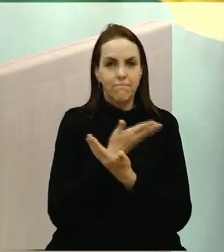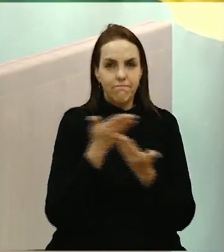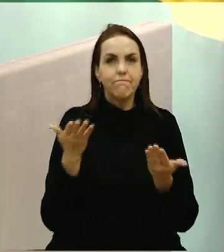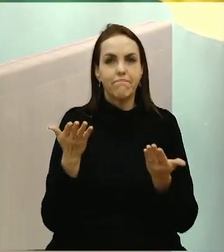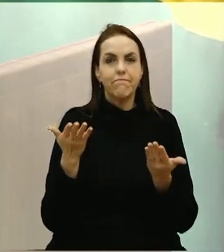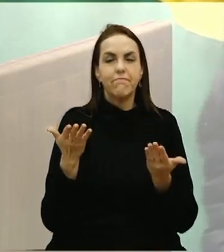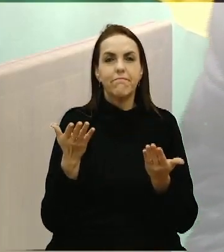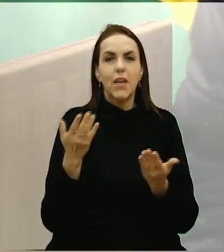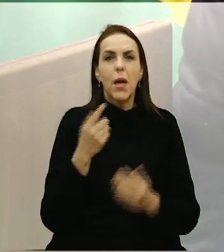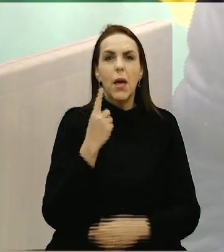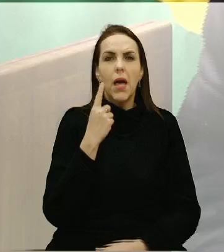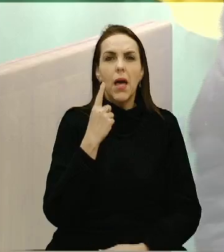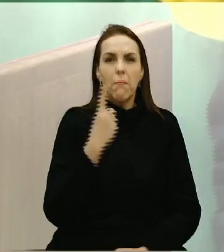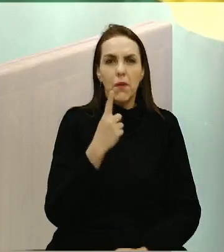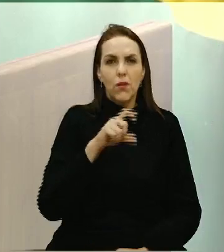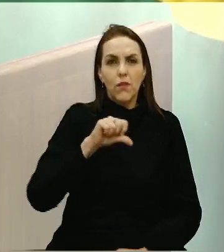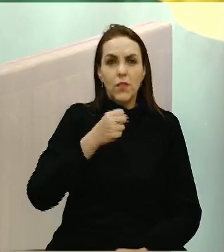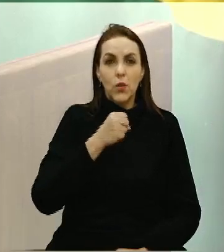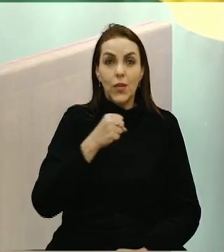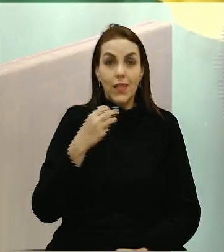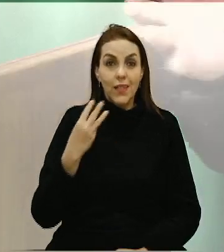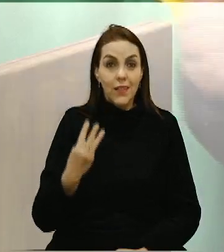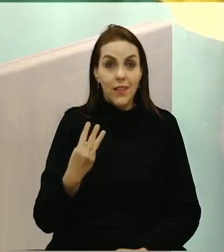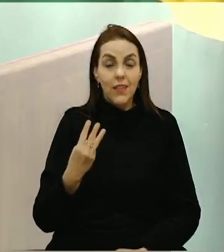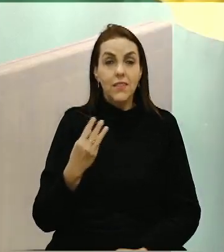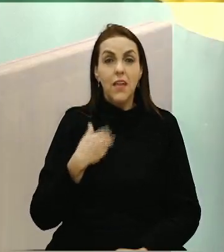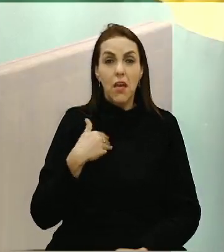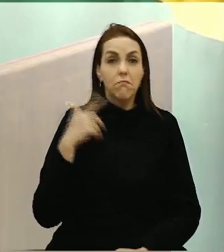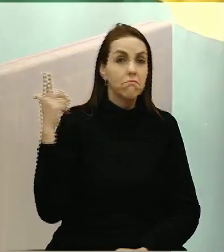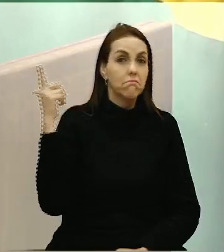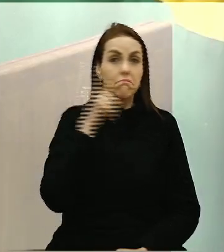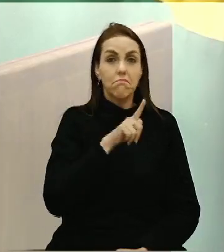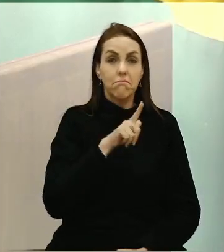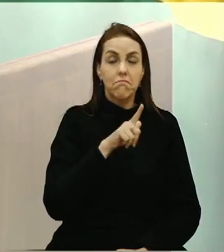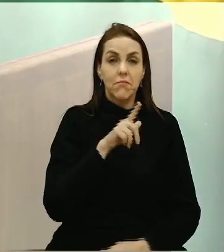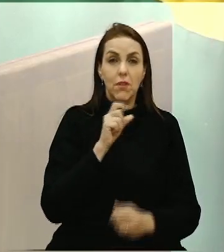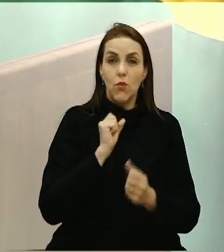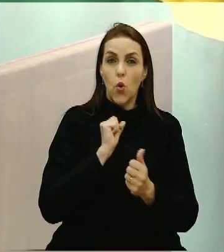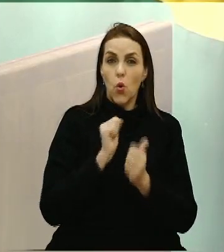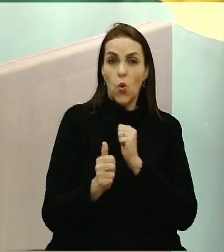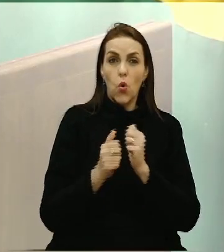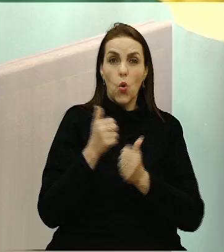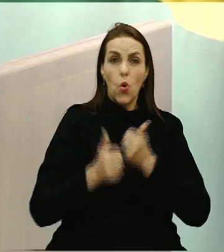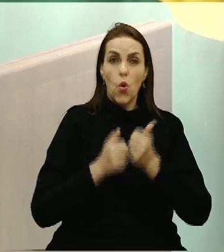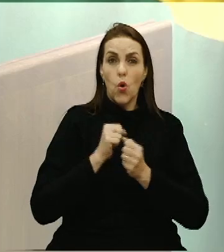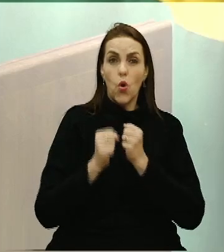em 83, eu venci a Rústica da Saúde em Caxias do Sul.